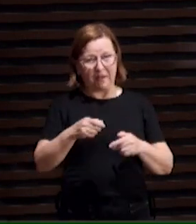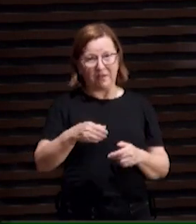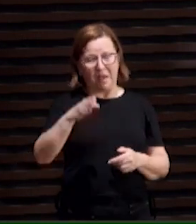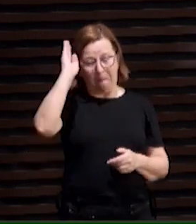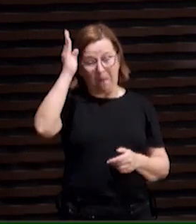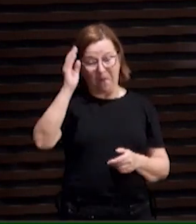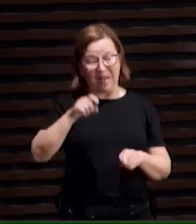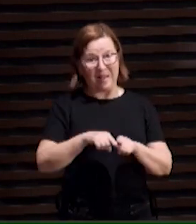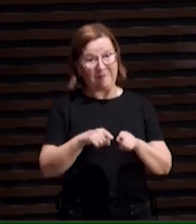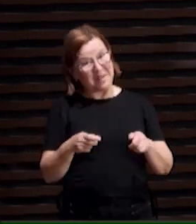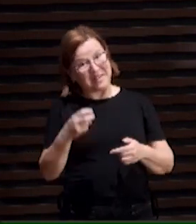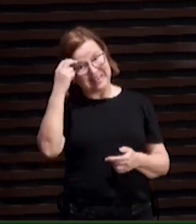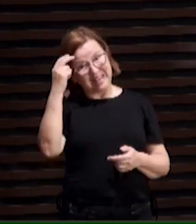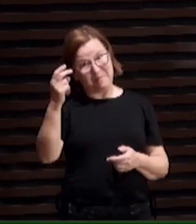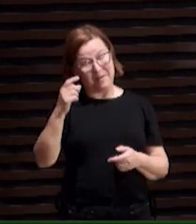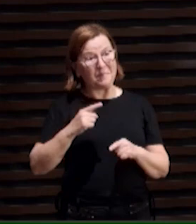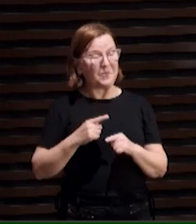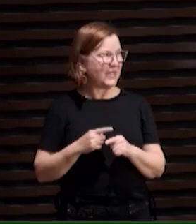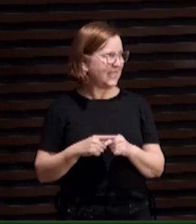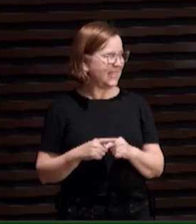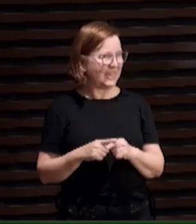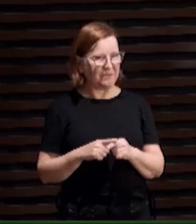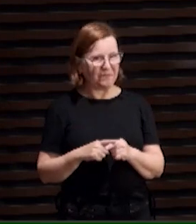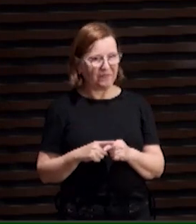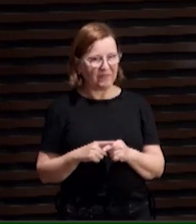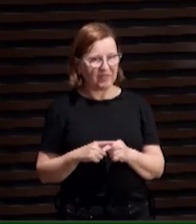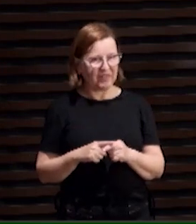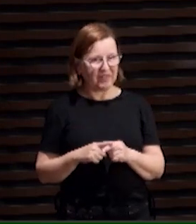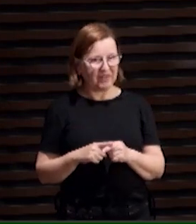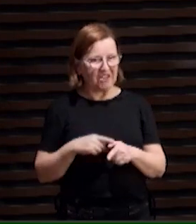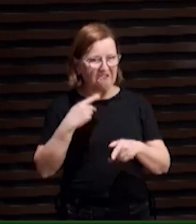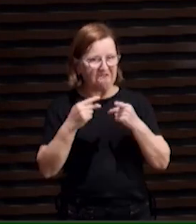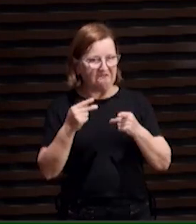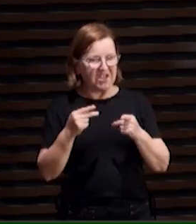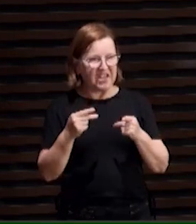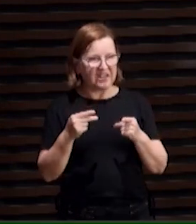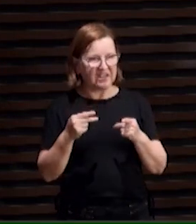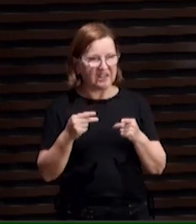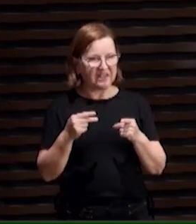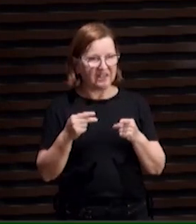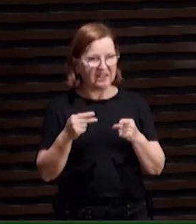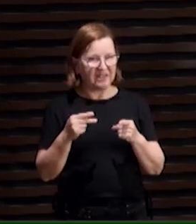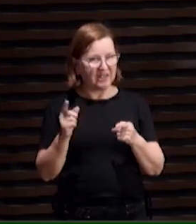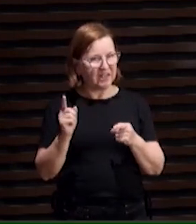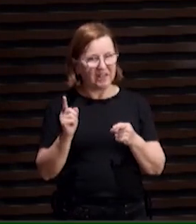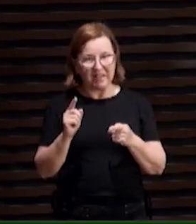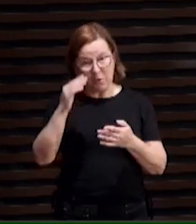sábia. Porque negar que Jesus Cristo é o autor da vida